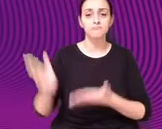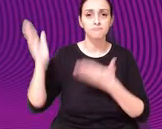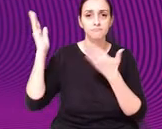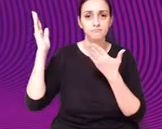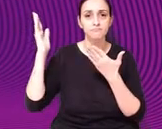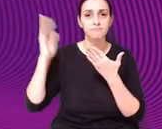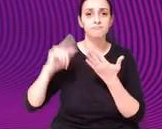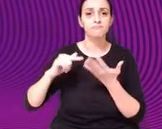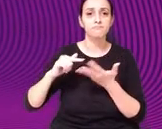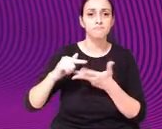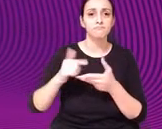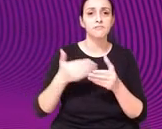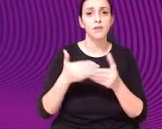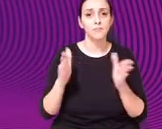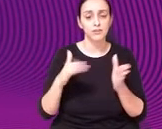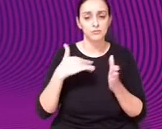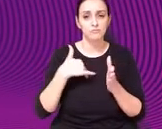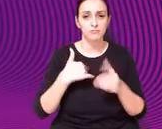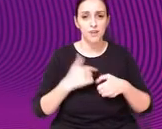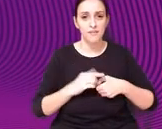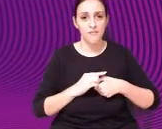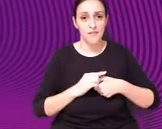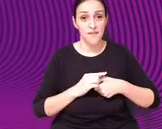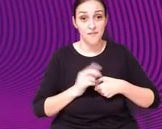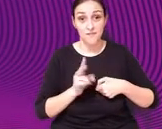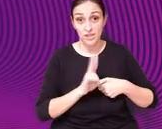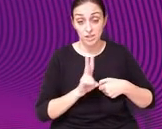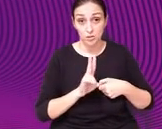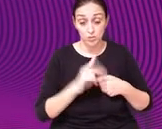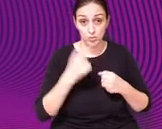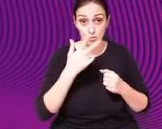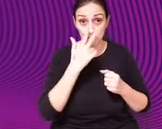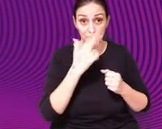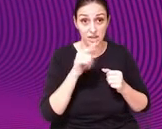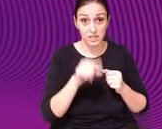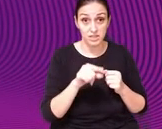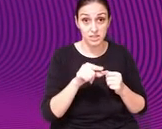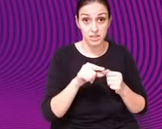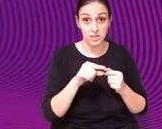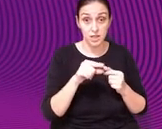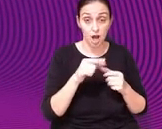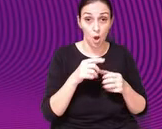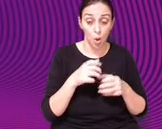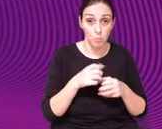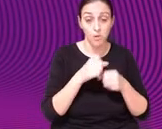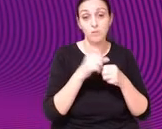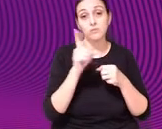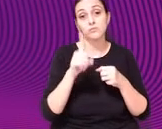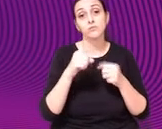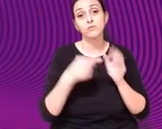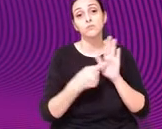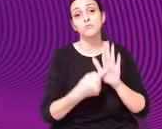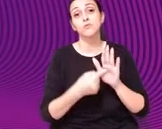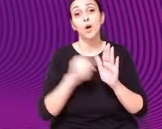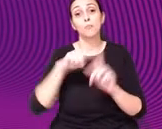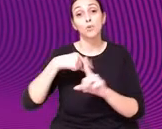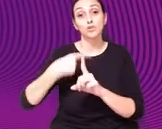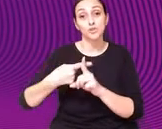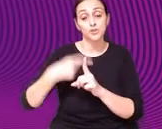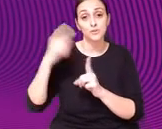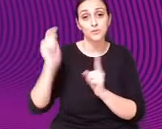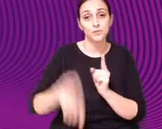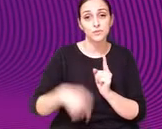trabéculas do ventrículo, porém sem aspecto de não compactação, e um realce positivo que pudesse